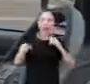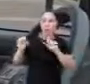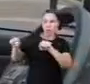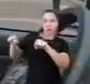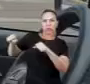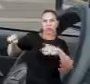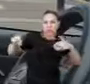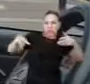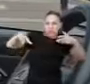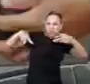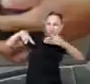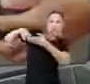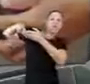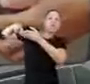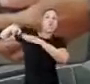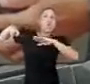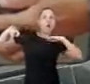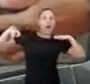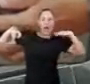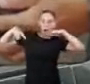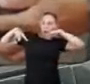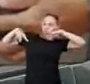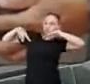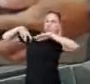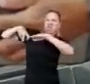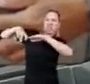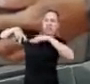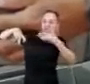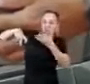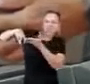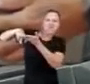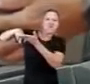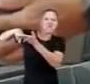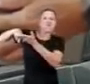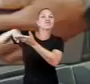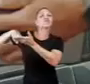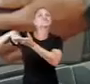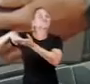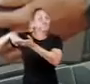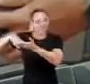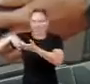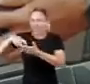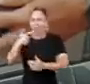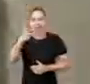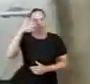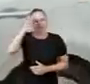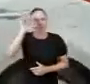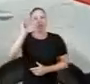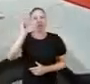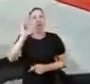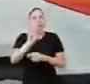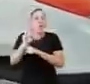quando ele bateu no meu joelho, o pedaço do carro dele entrou na minha perna. A imprudência